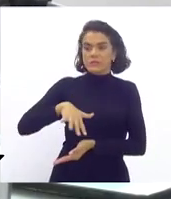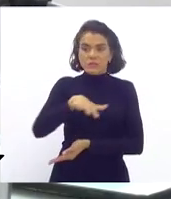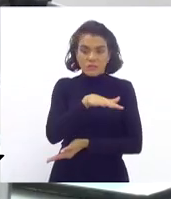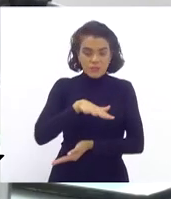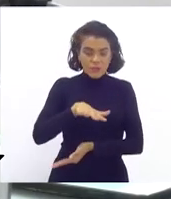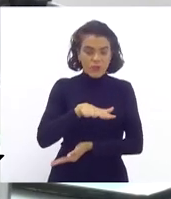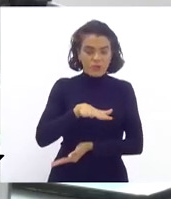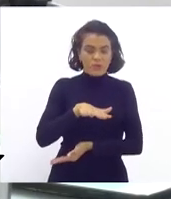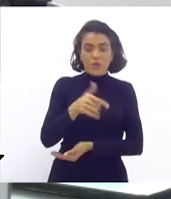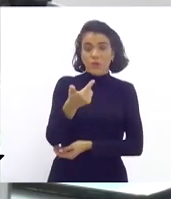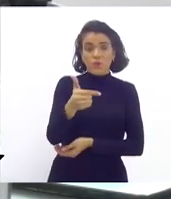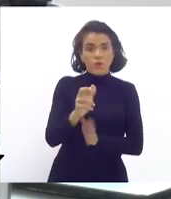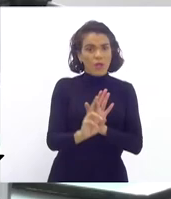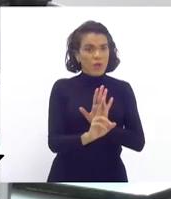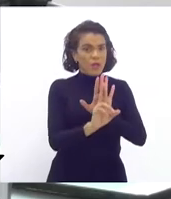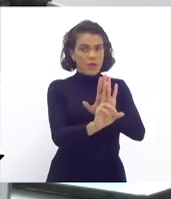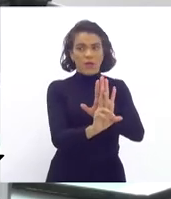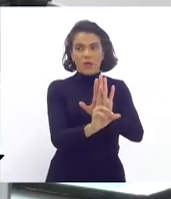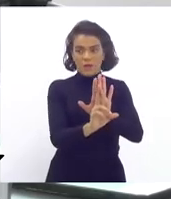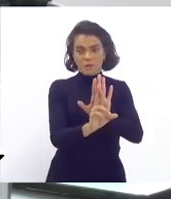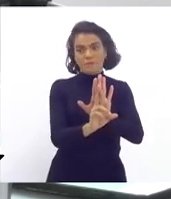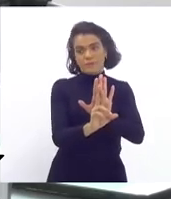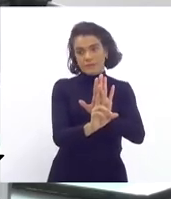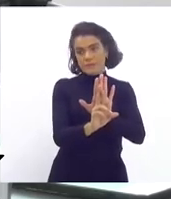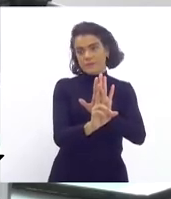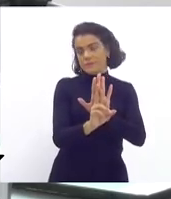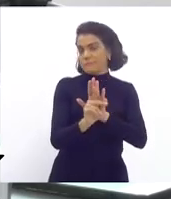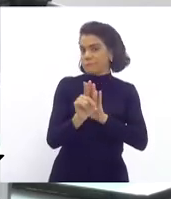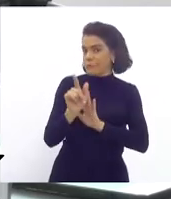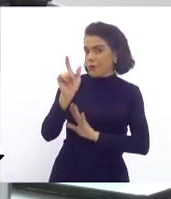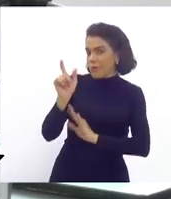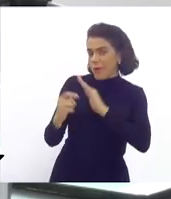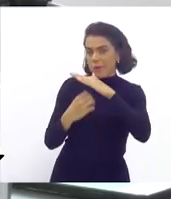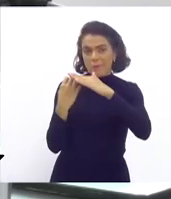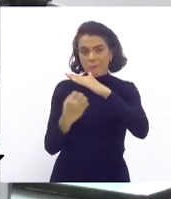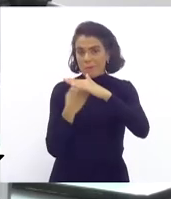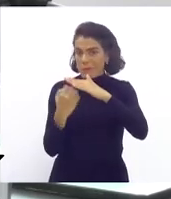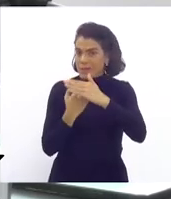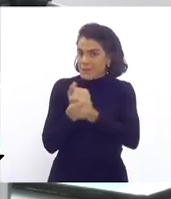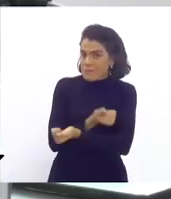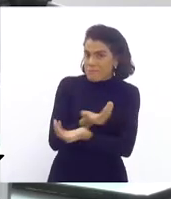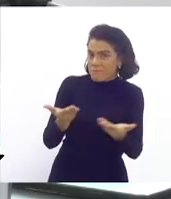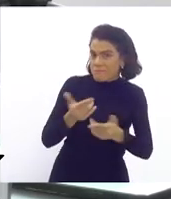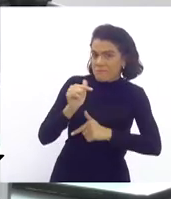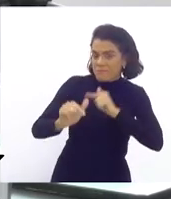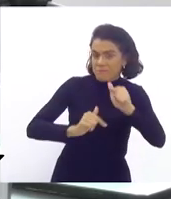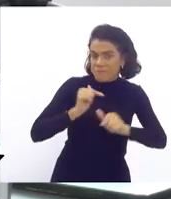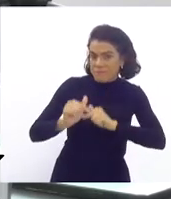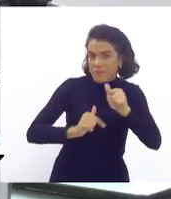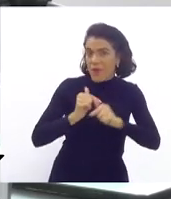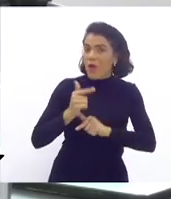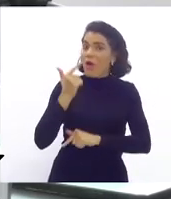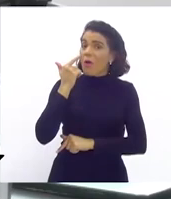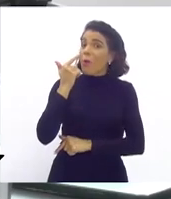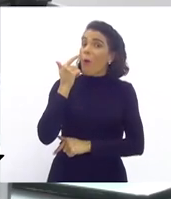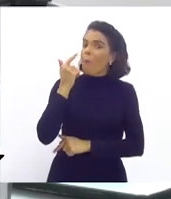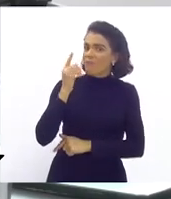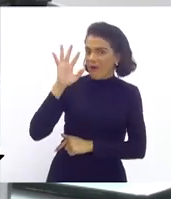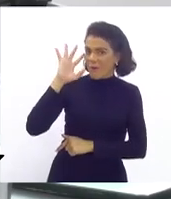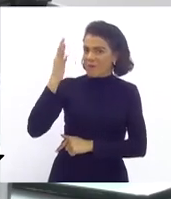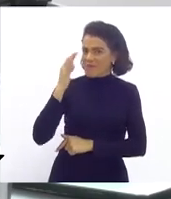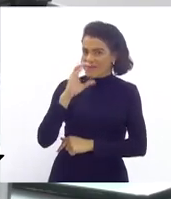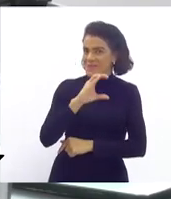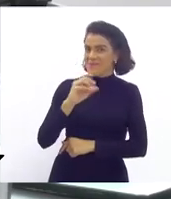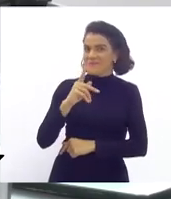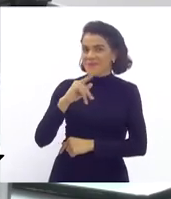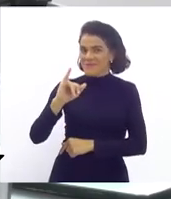de não ter o representante de um prestador de serviço a população Fluminense já começa a dizer como é que vai ser a nossa CPI aqui dentro desta casa